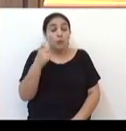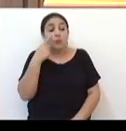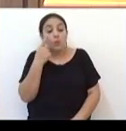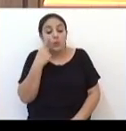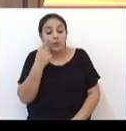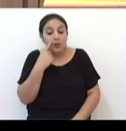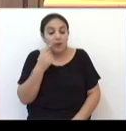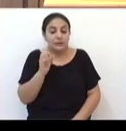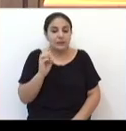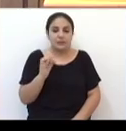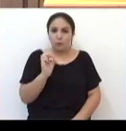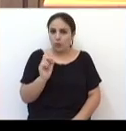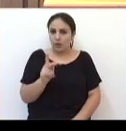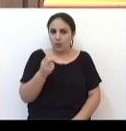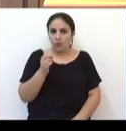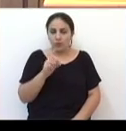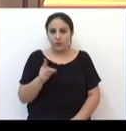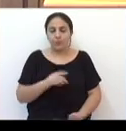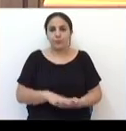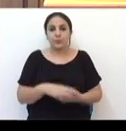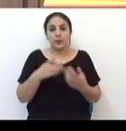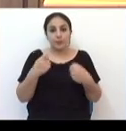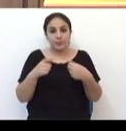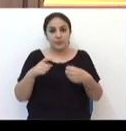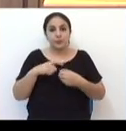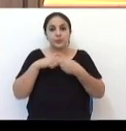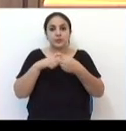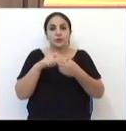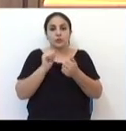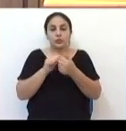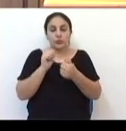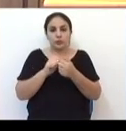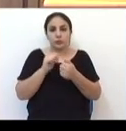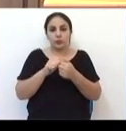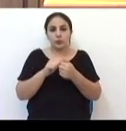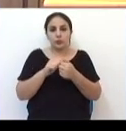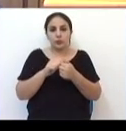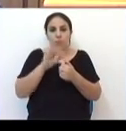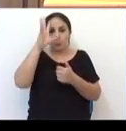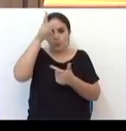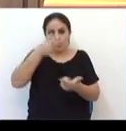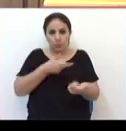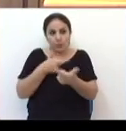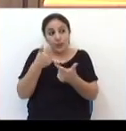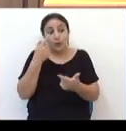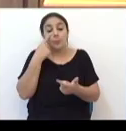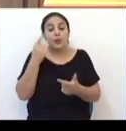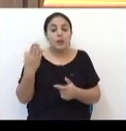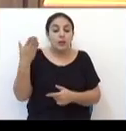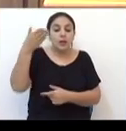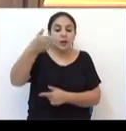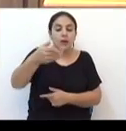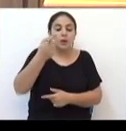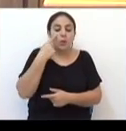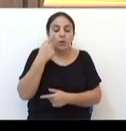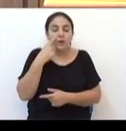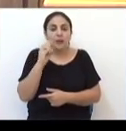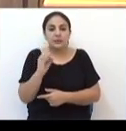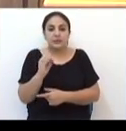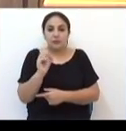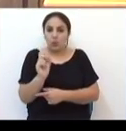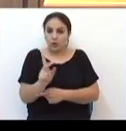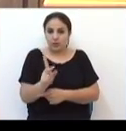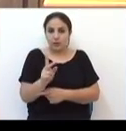subir lá e fazer uma verificação. Vamos precisar de uma parceria do Corpo de Bombeiros para poder ir até lá e fazer, então, uma